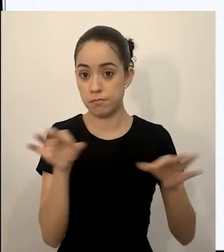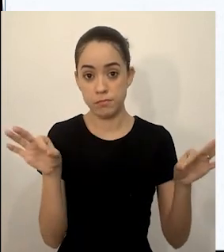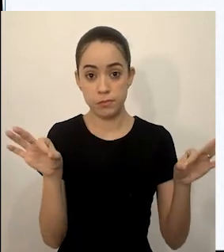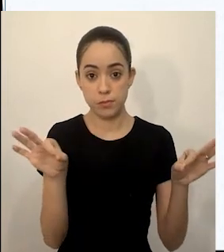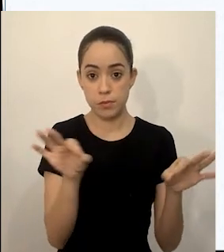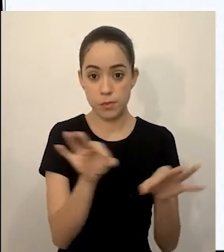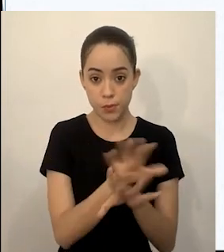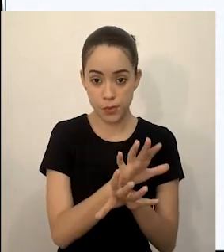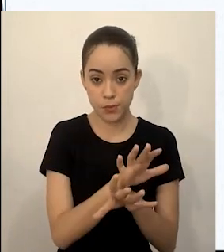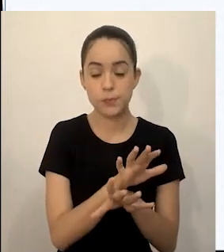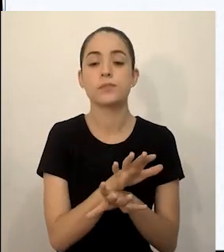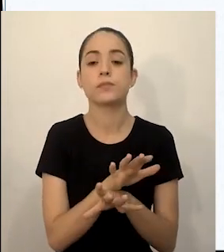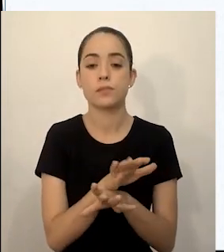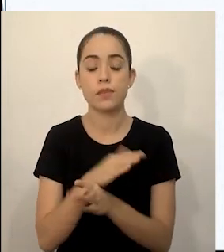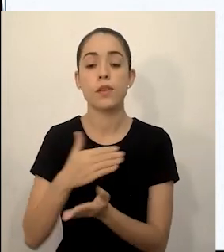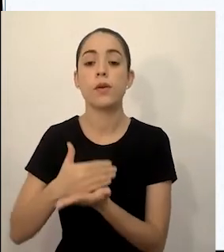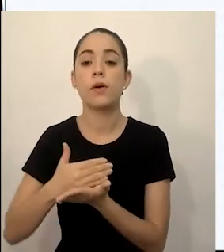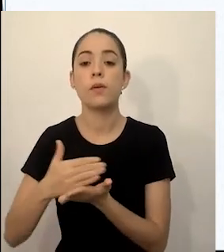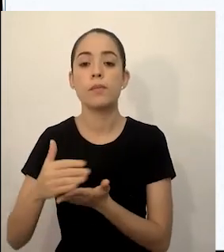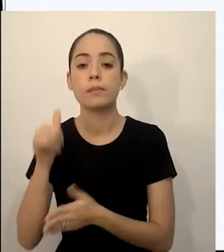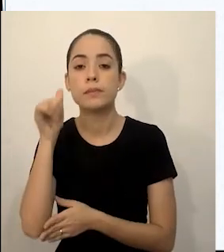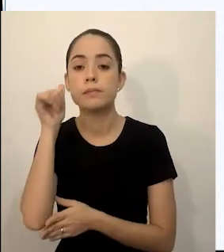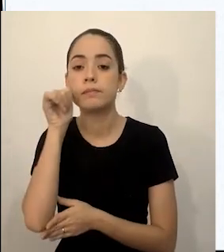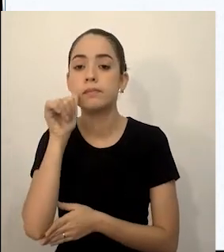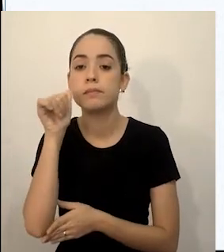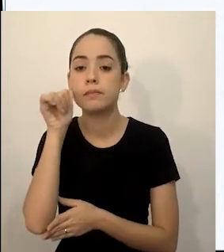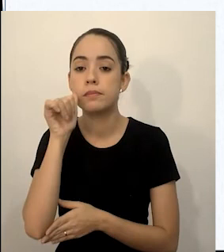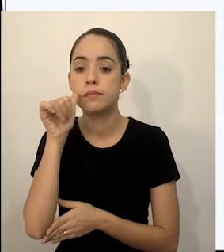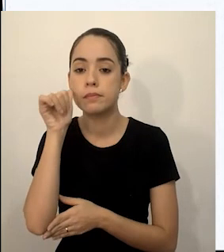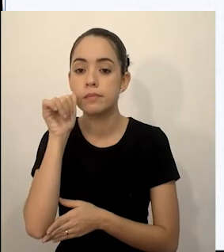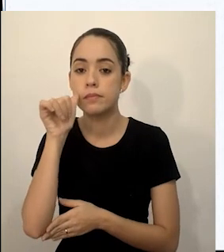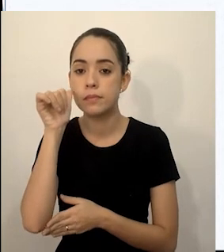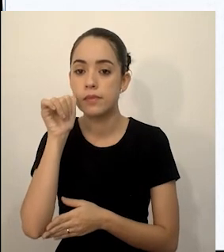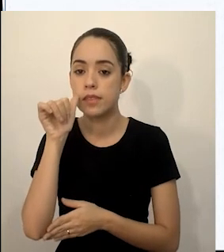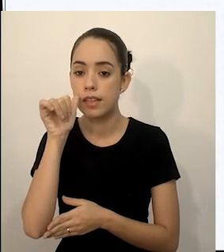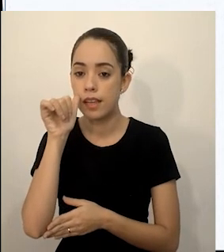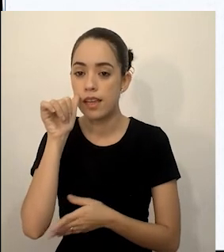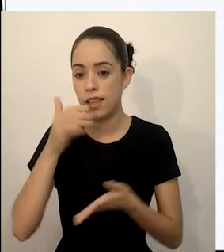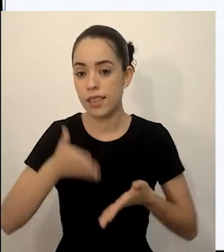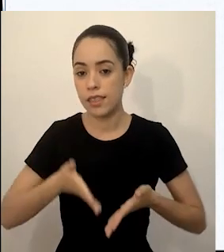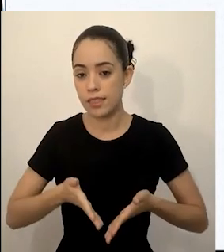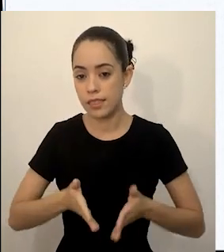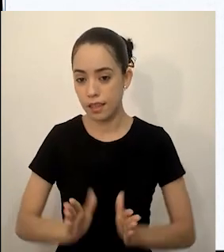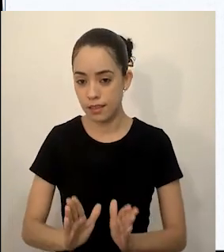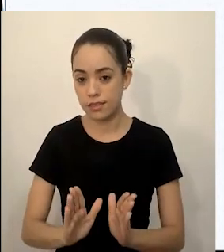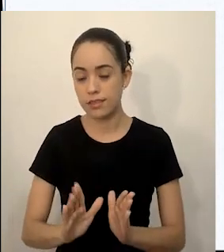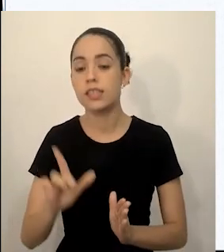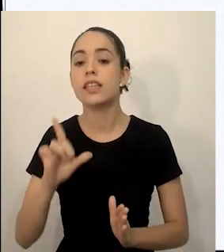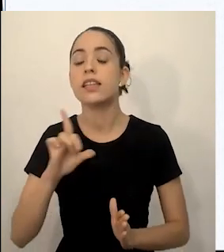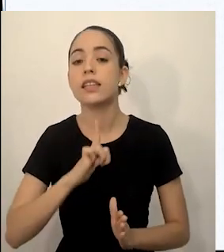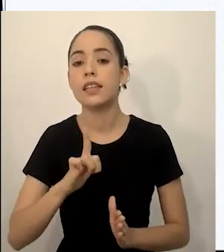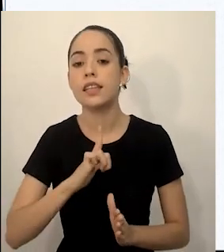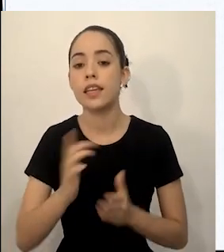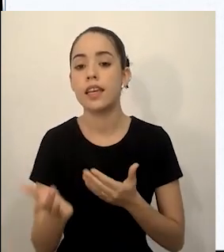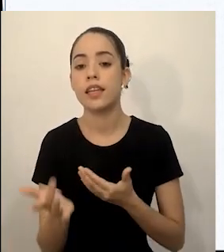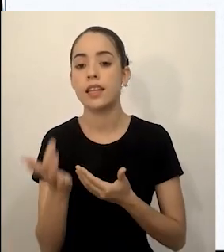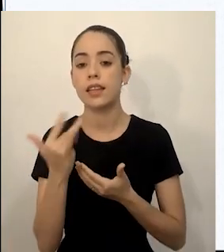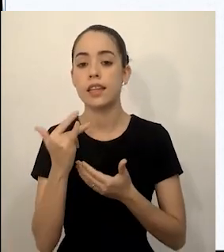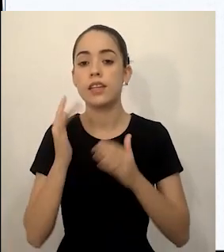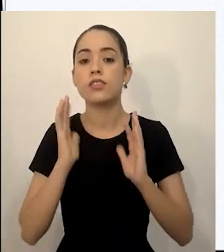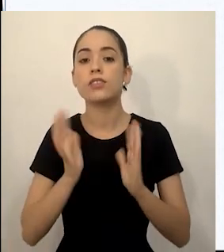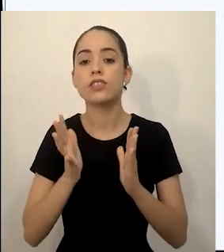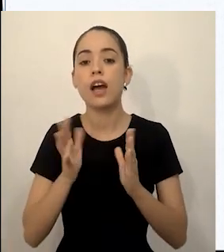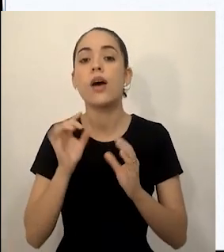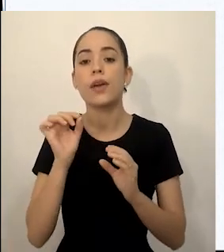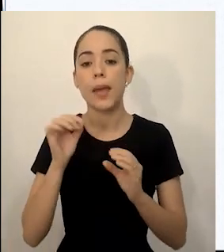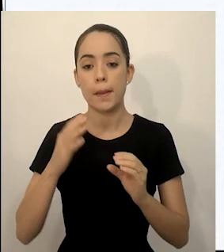Cumprindo-se esta etapa, as fêmeas devem nascer com folículos